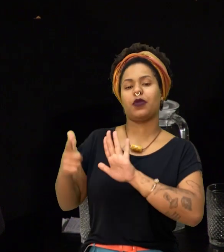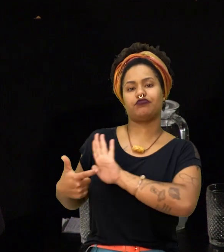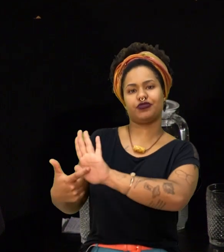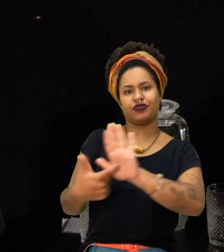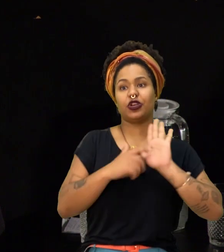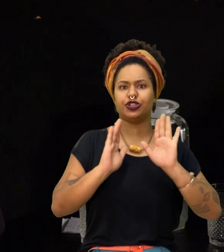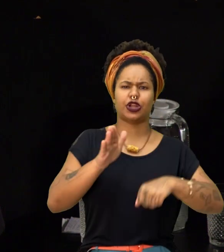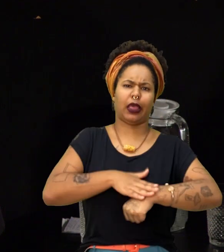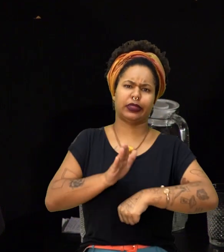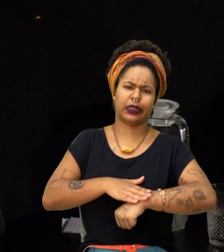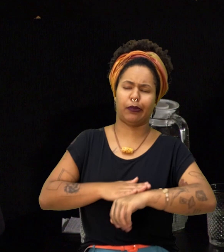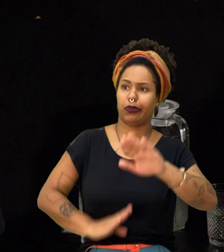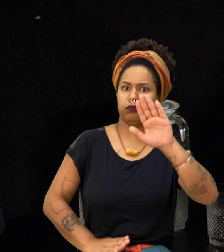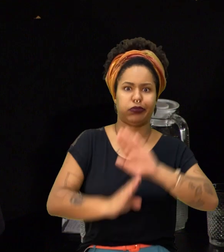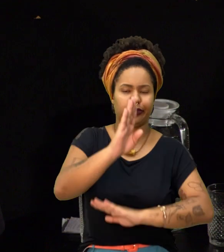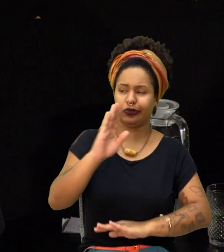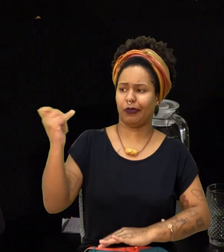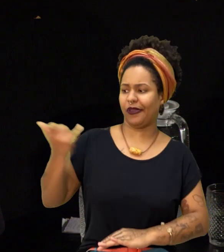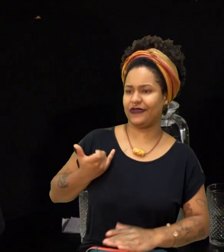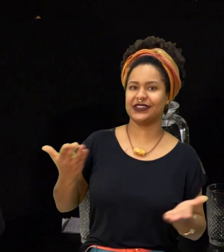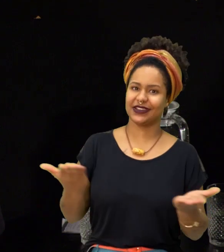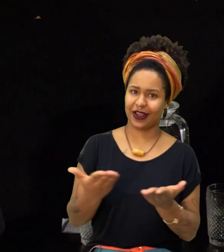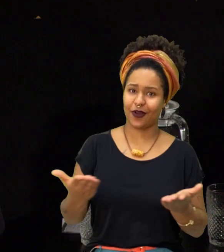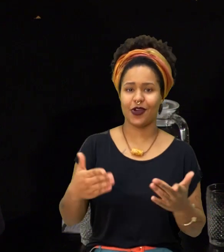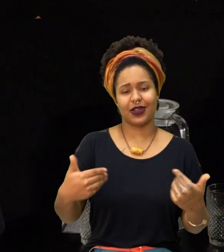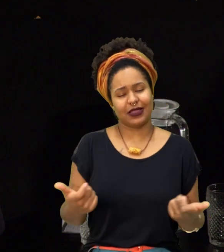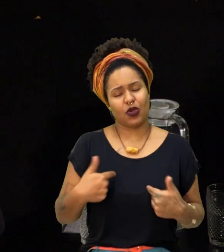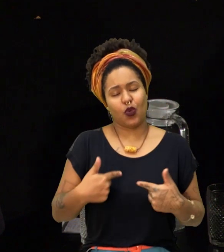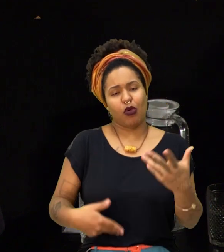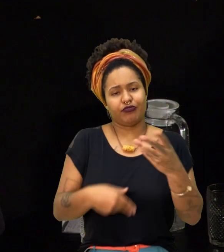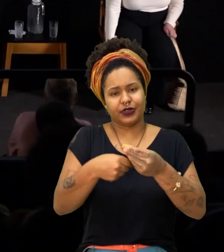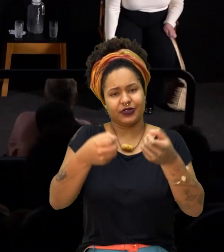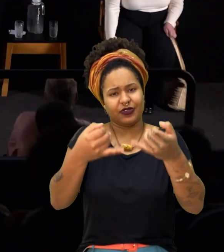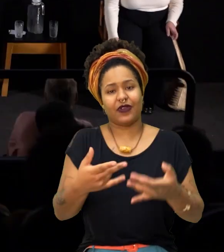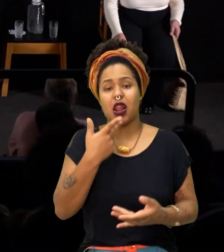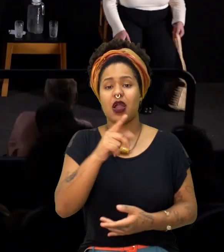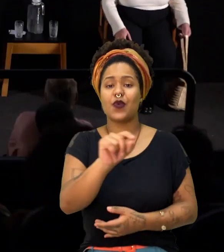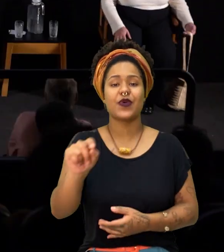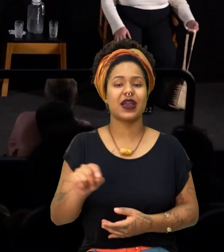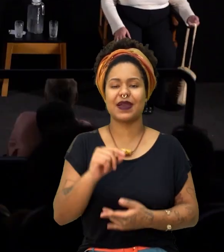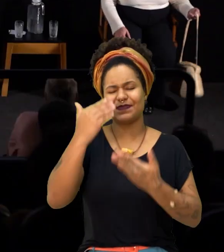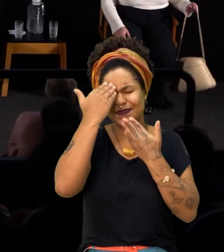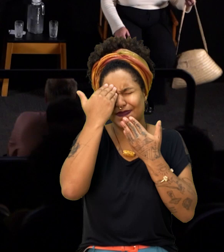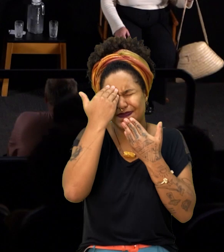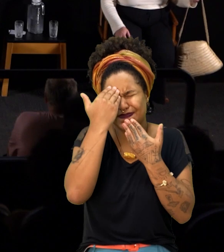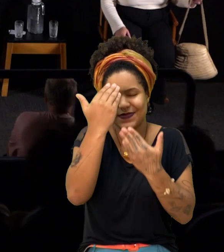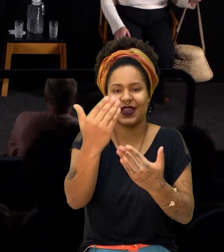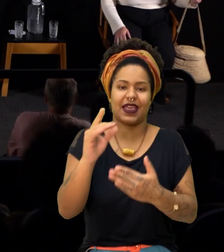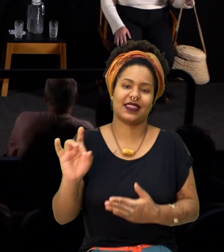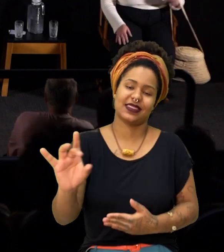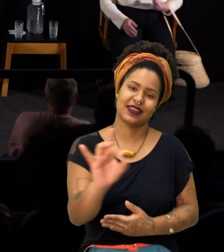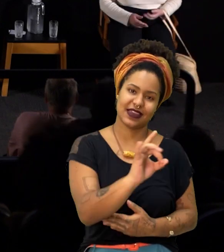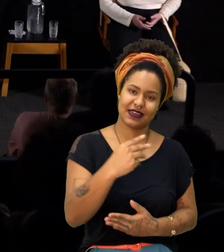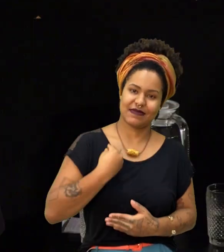fui avisado agora. O que me só resta dizer: muito obrigado pela presença de todos e